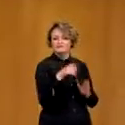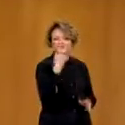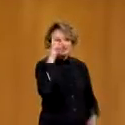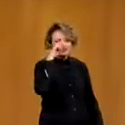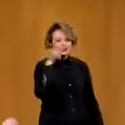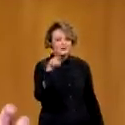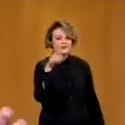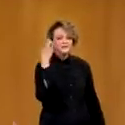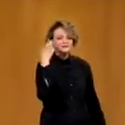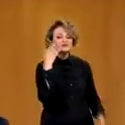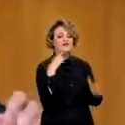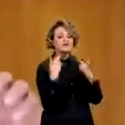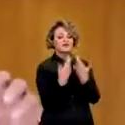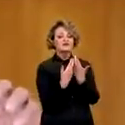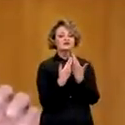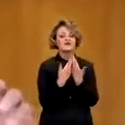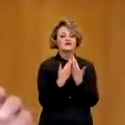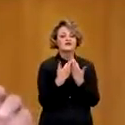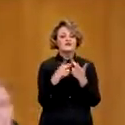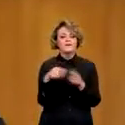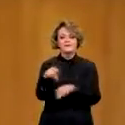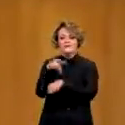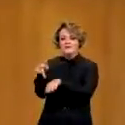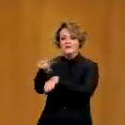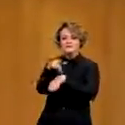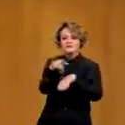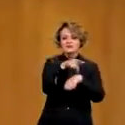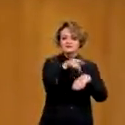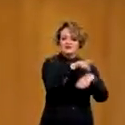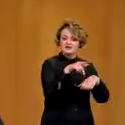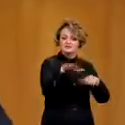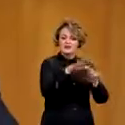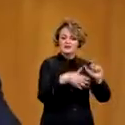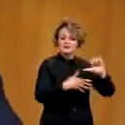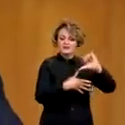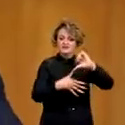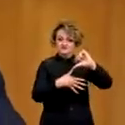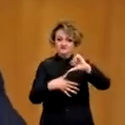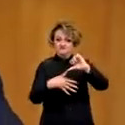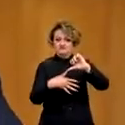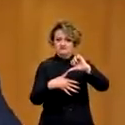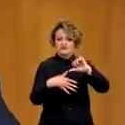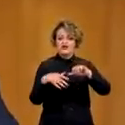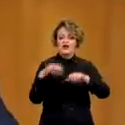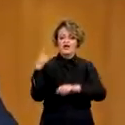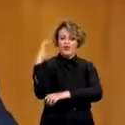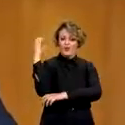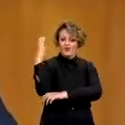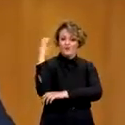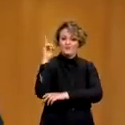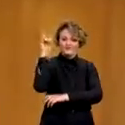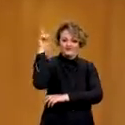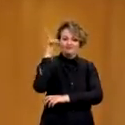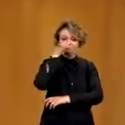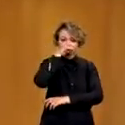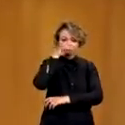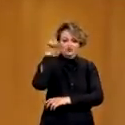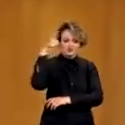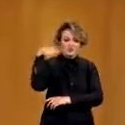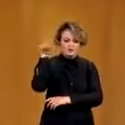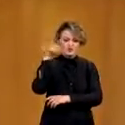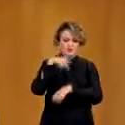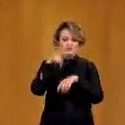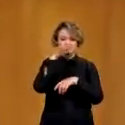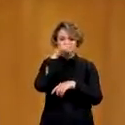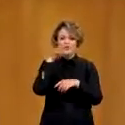lembram, eu fiz uma reunião com todos os países da América do Sul. Eu fiz uma reunião com a Colômbia e Letícia esse final de semana. Sim, sim.